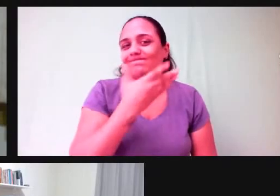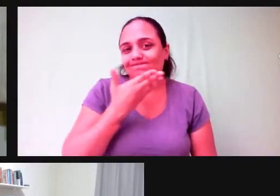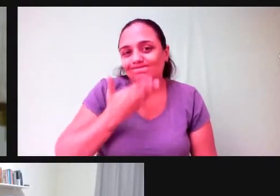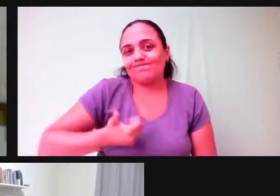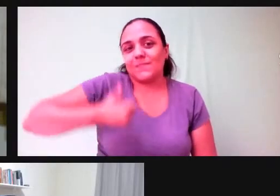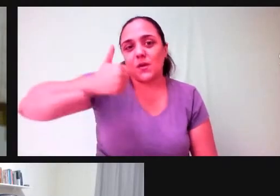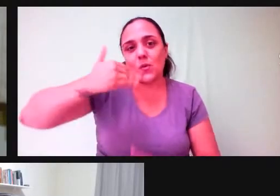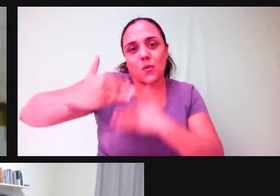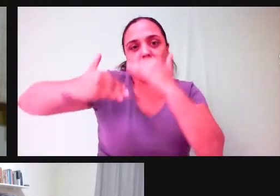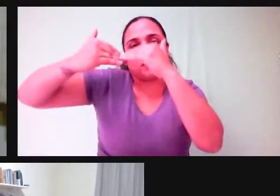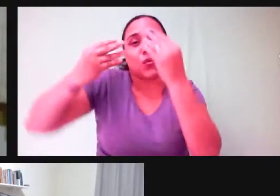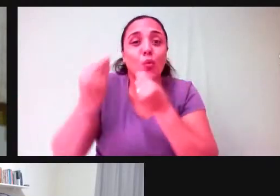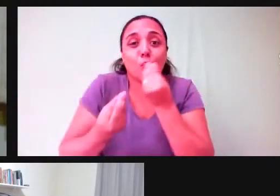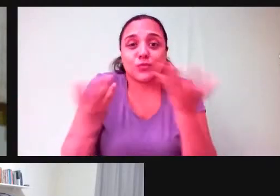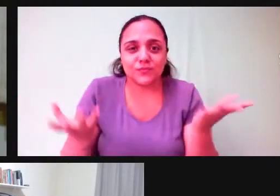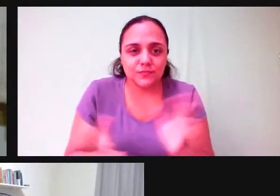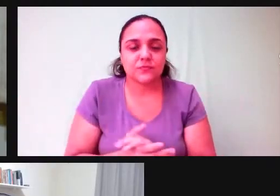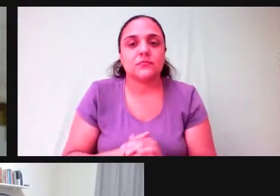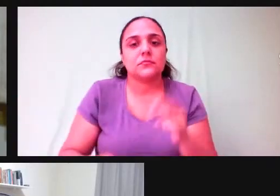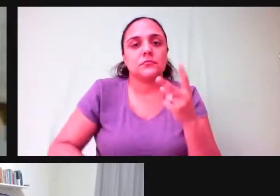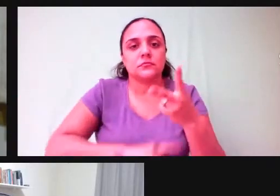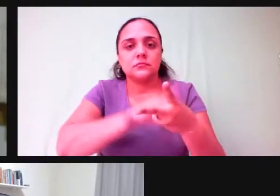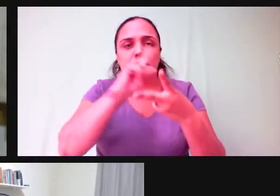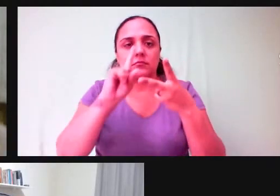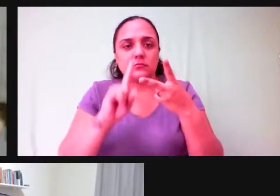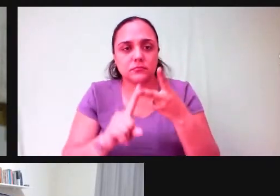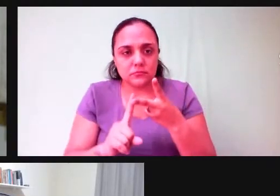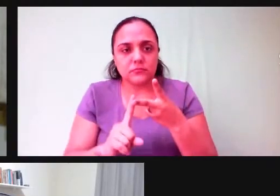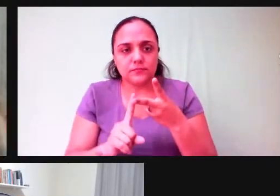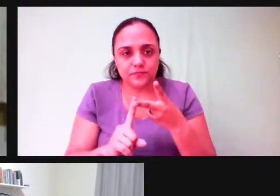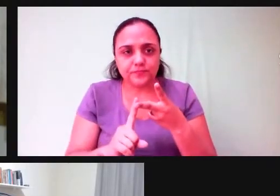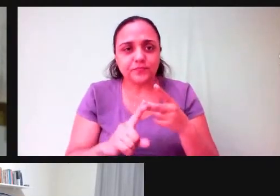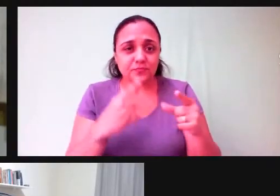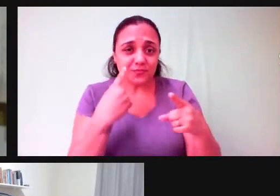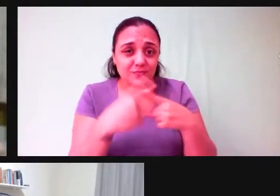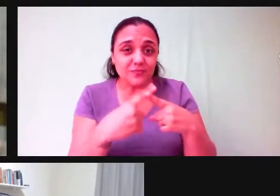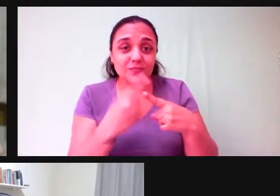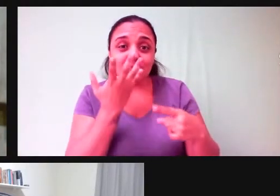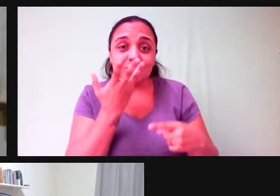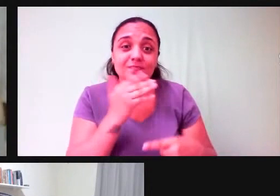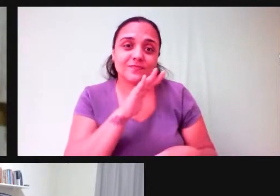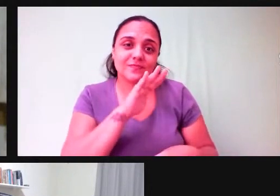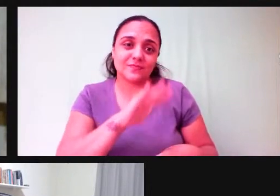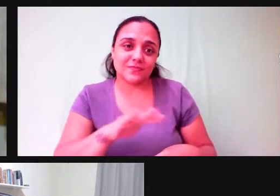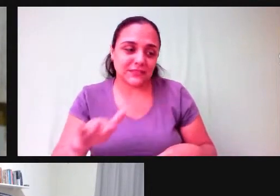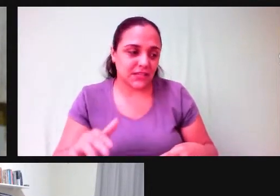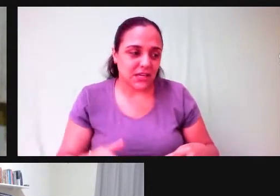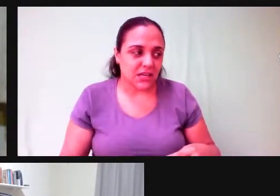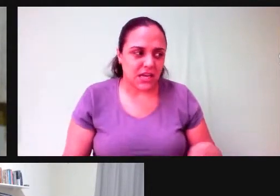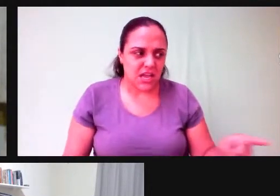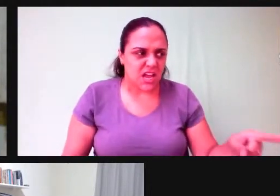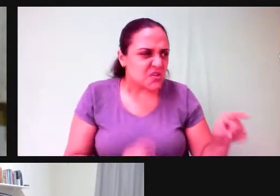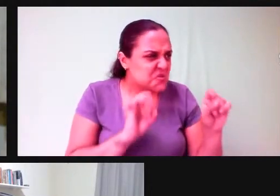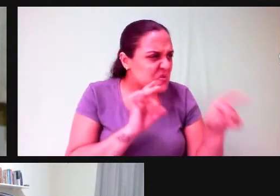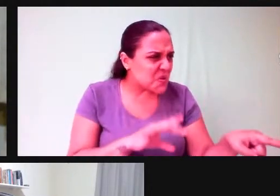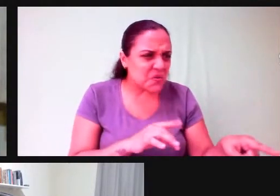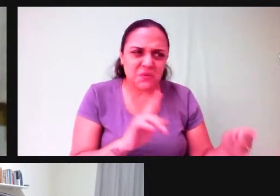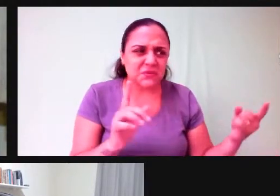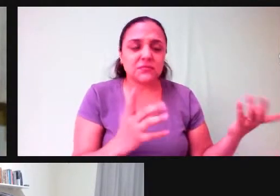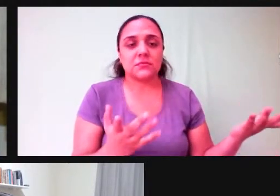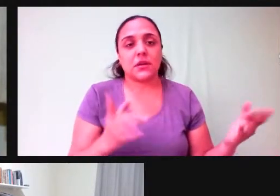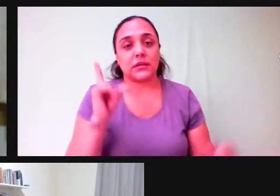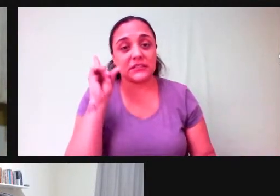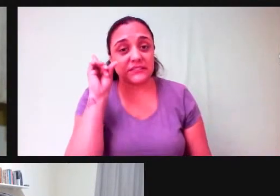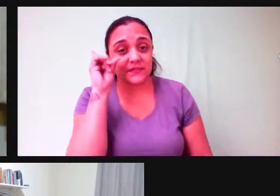dessa dieta. E tem a questão do tipo de alimento que essas crianças de baixa renda, elas têm mais acesso. Então,